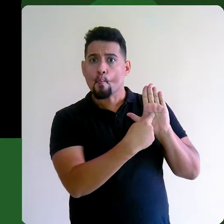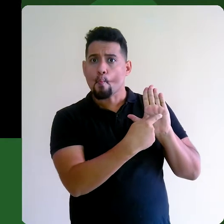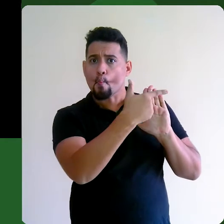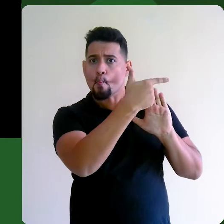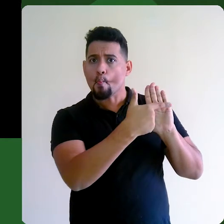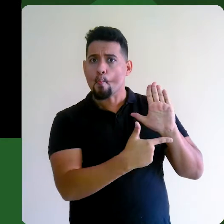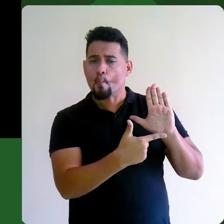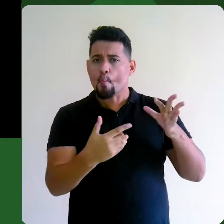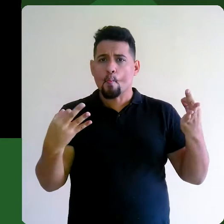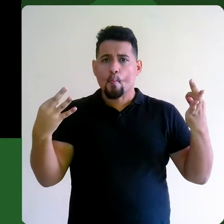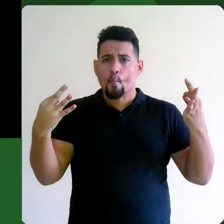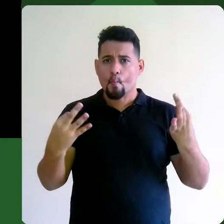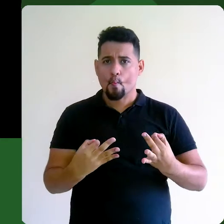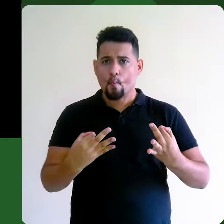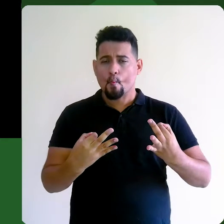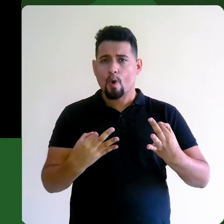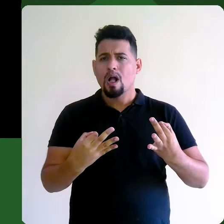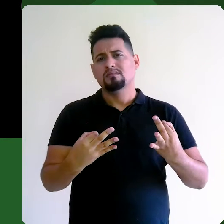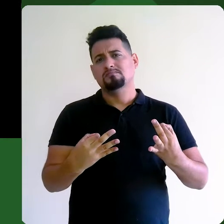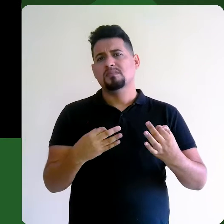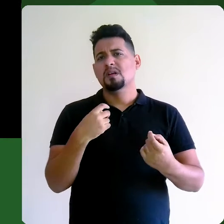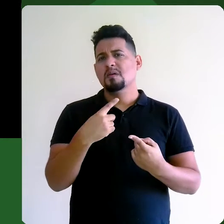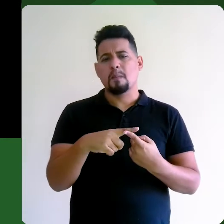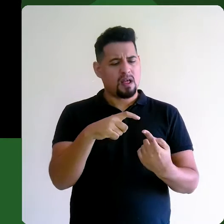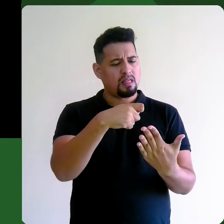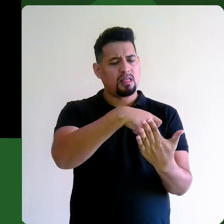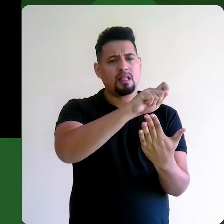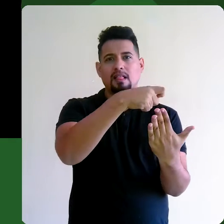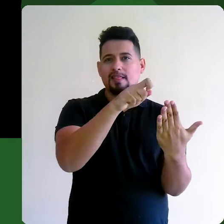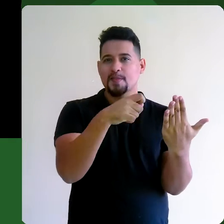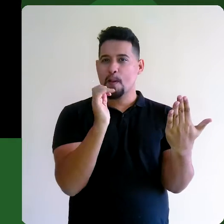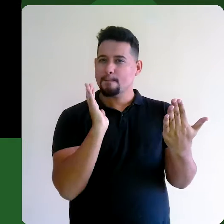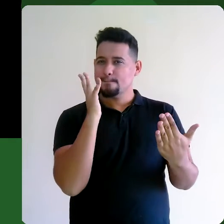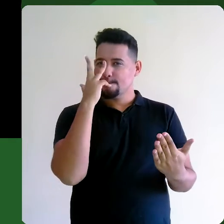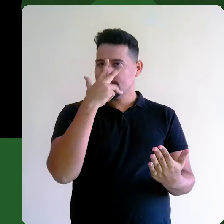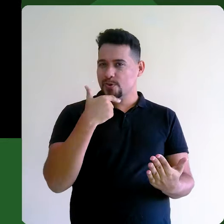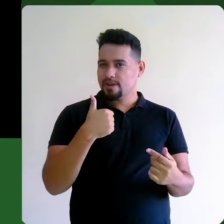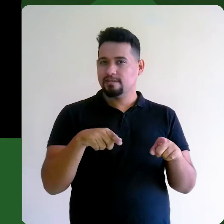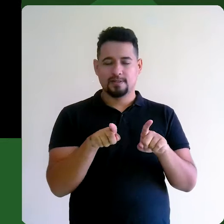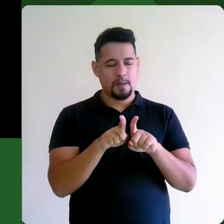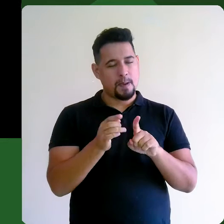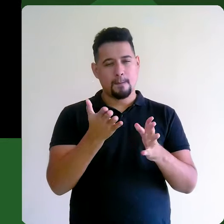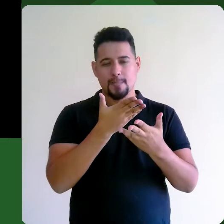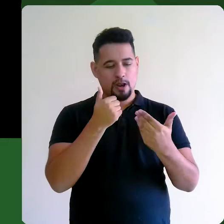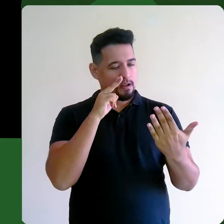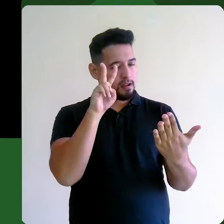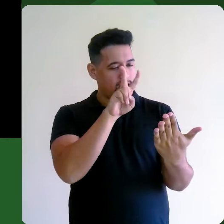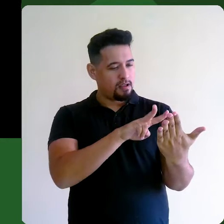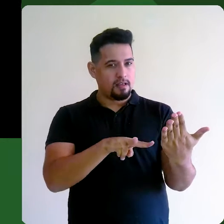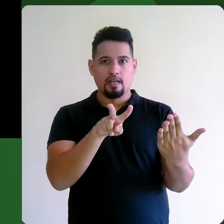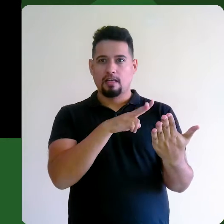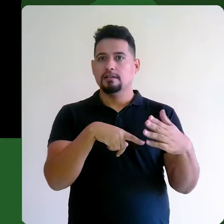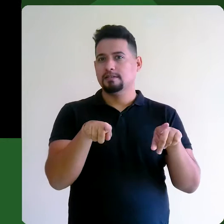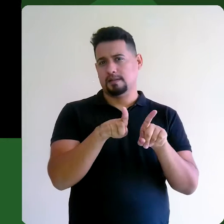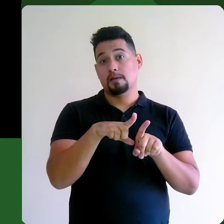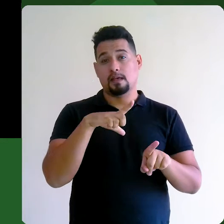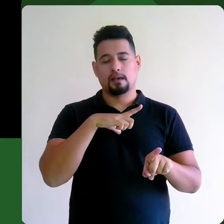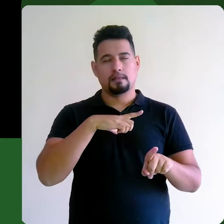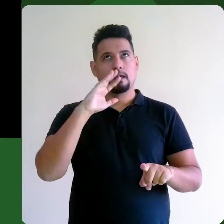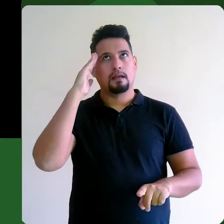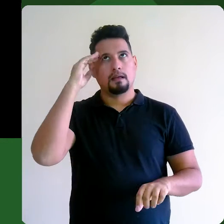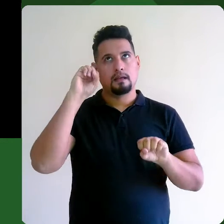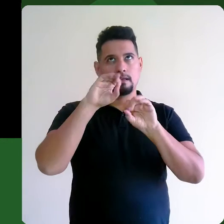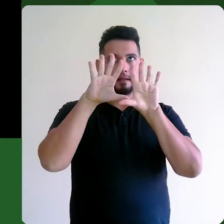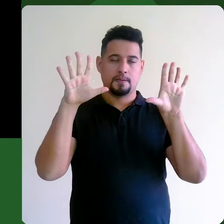passar uma imagem mais limpa, para ter um croquis mais bonito mesmo, melhor apresentável e que traga um